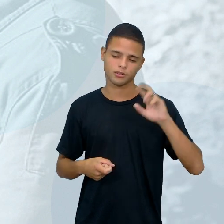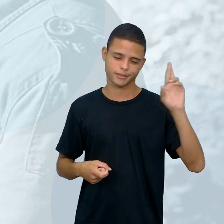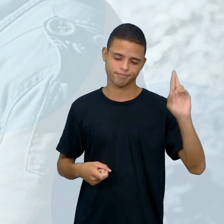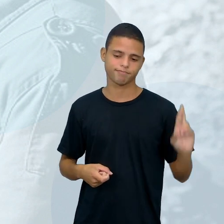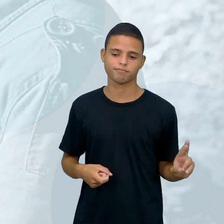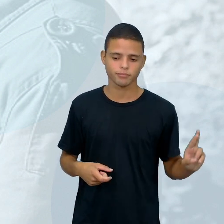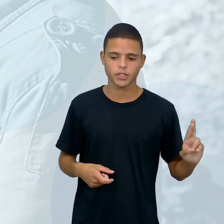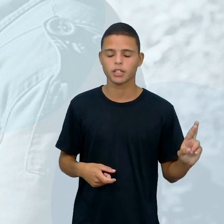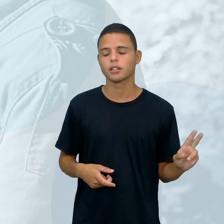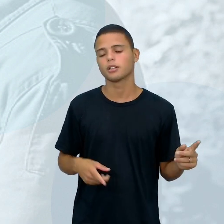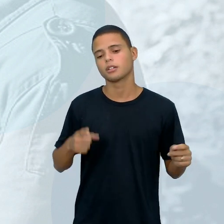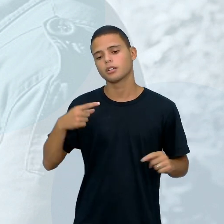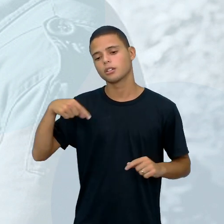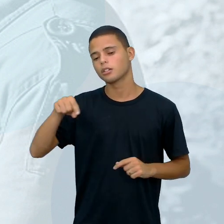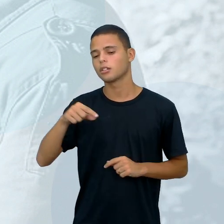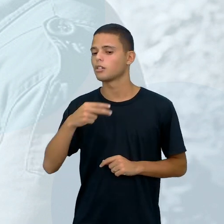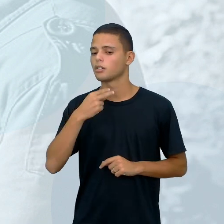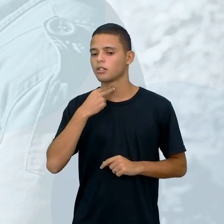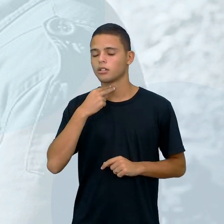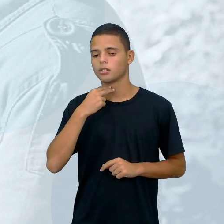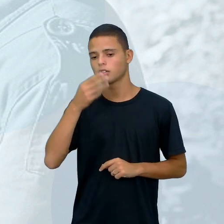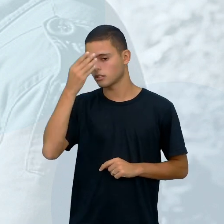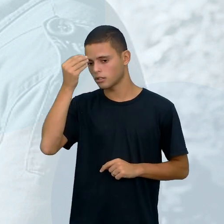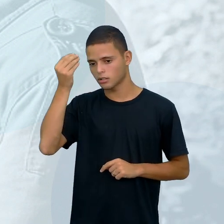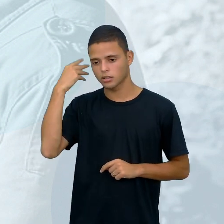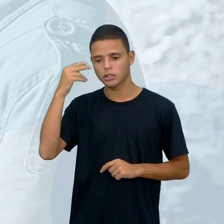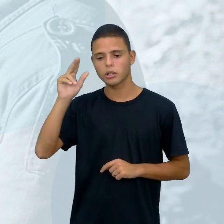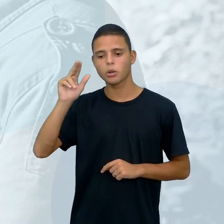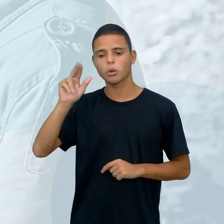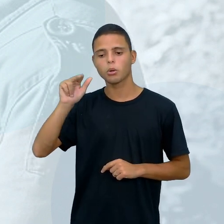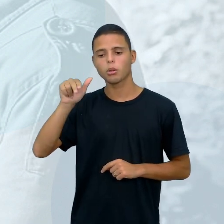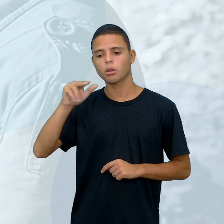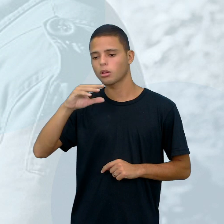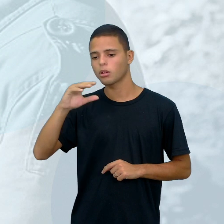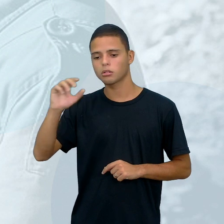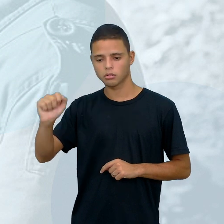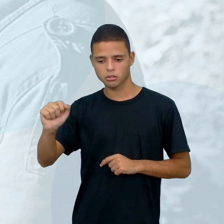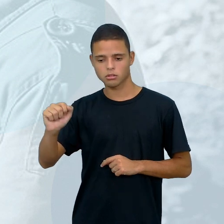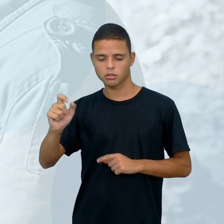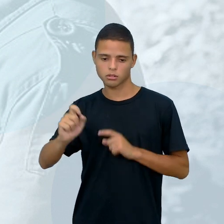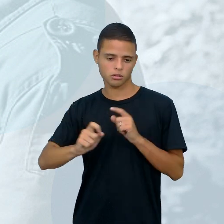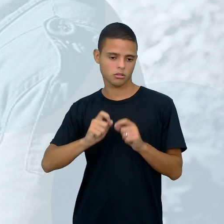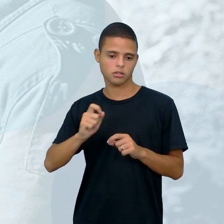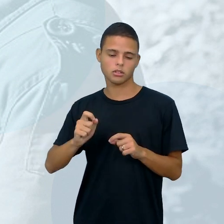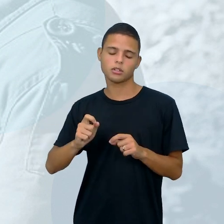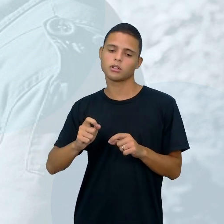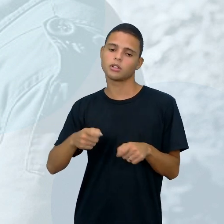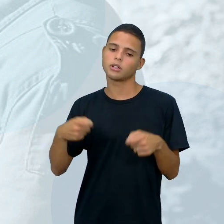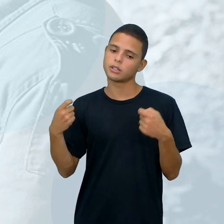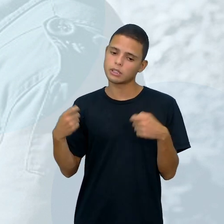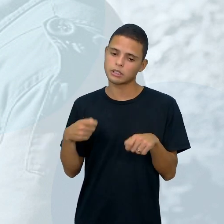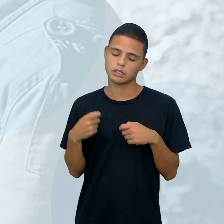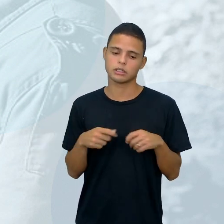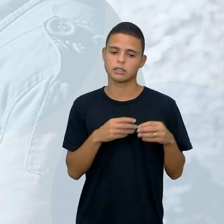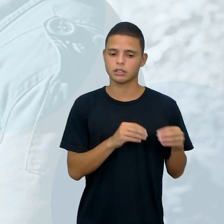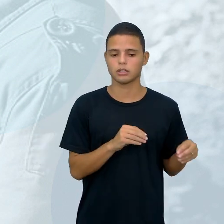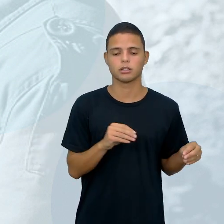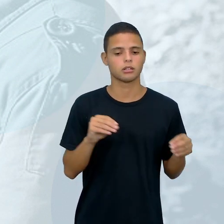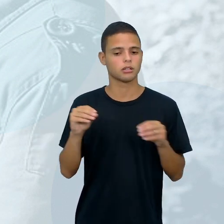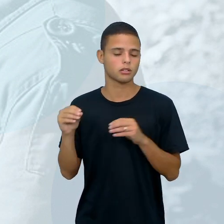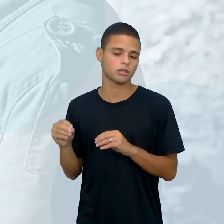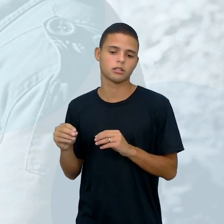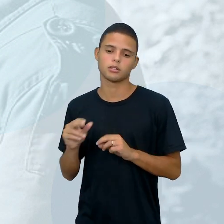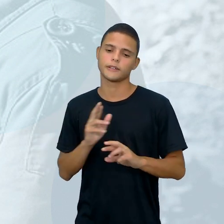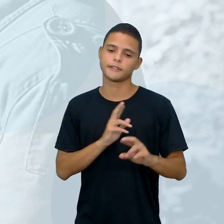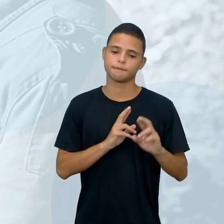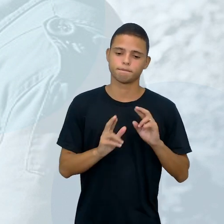não pode esquecer nunca de que essa necessidade de migração em